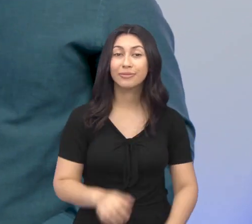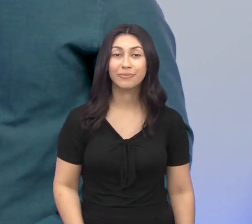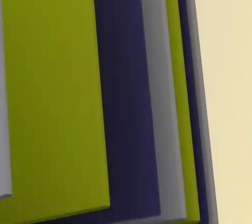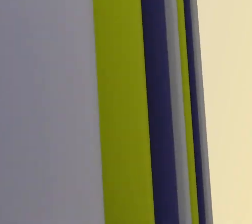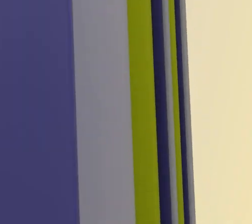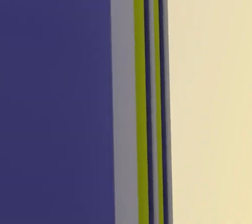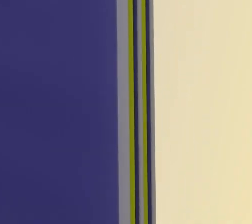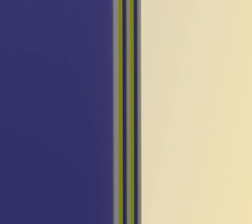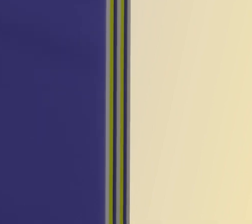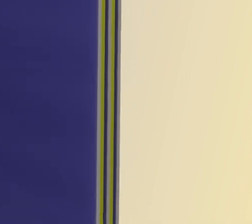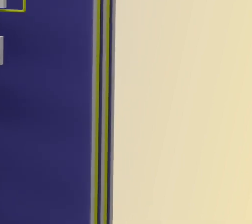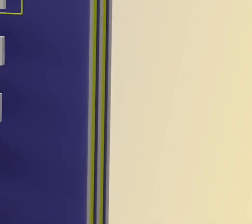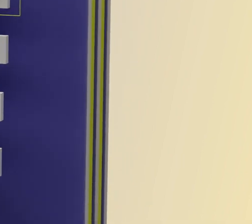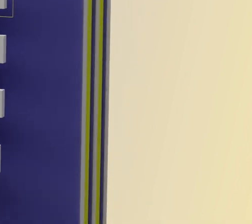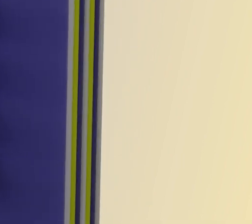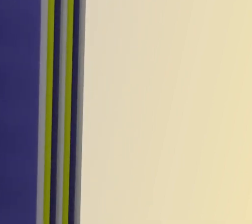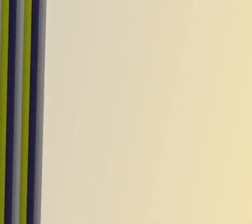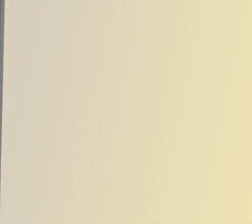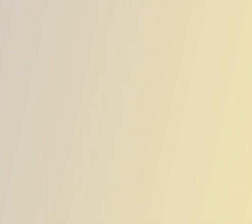indicação.